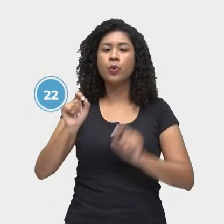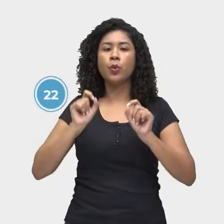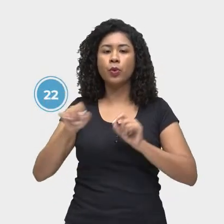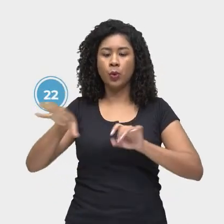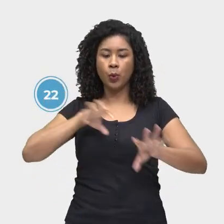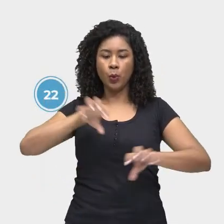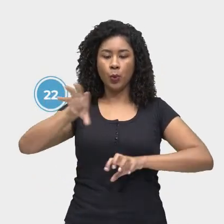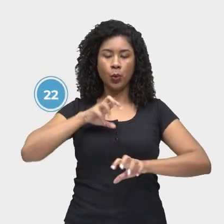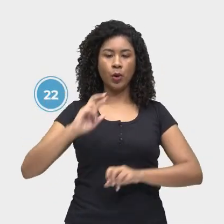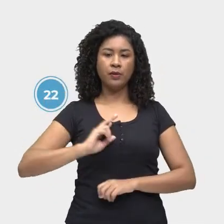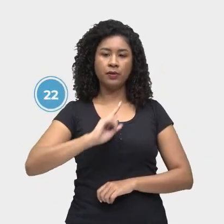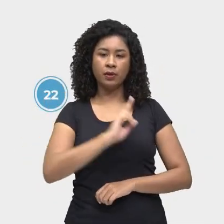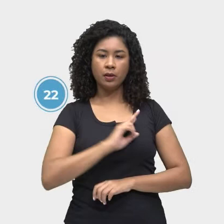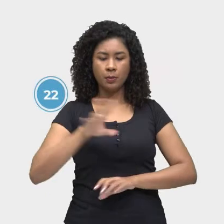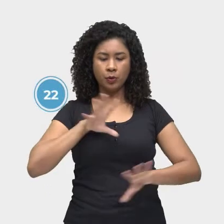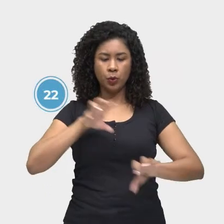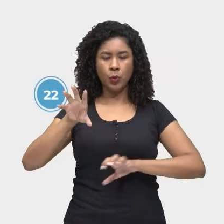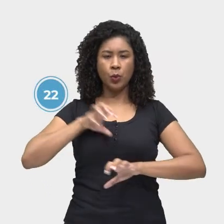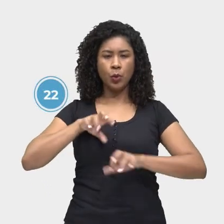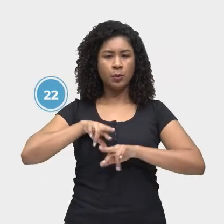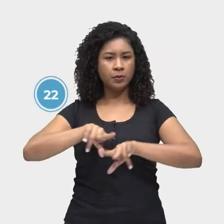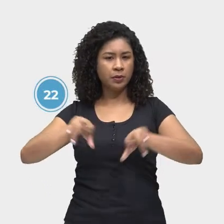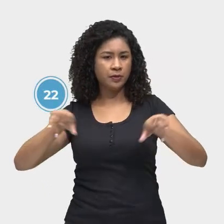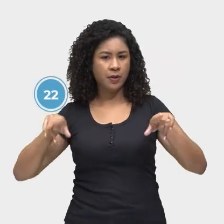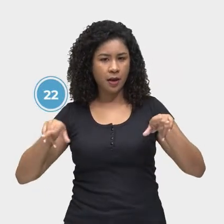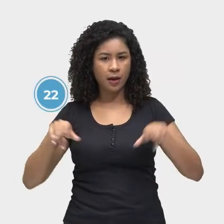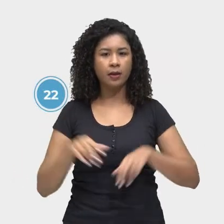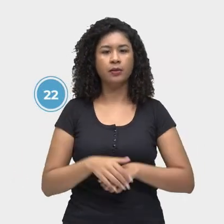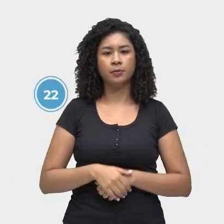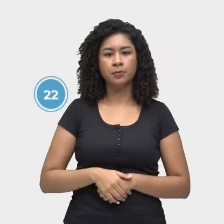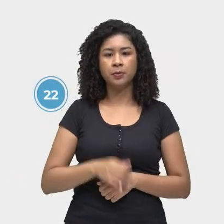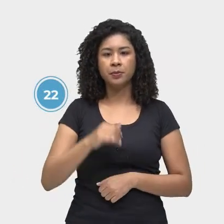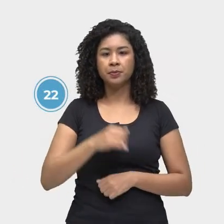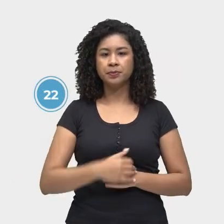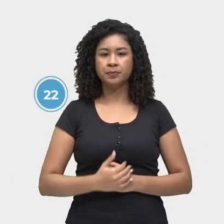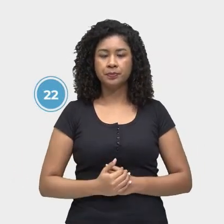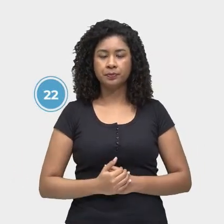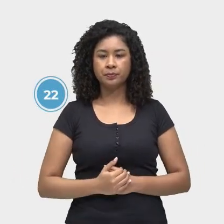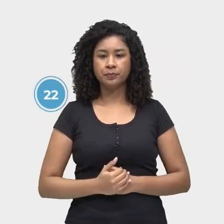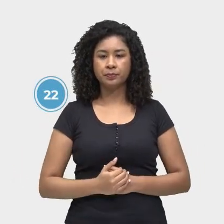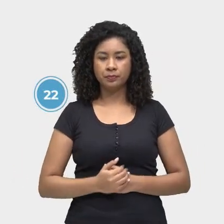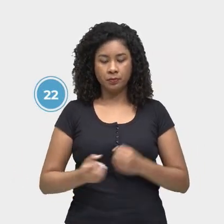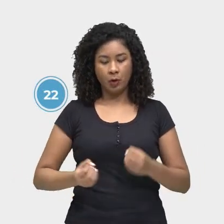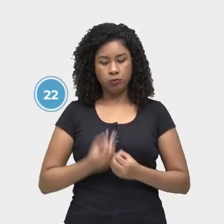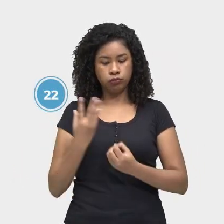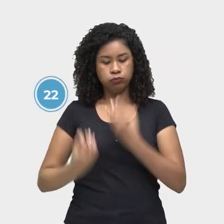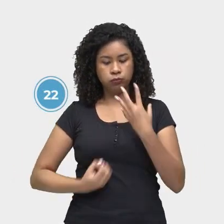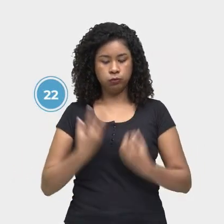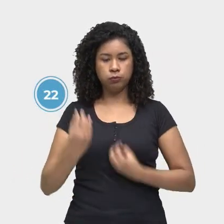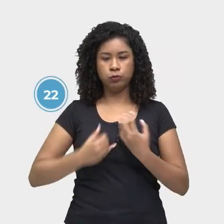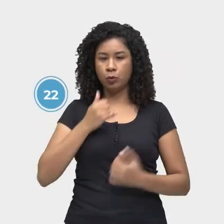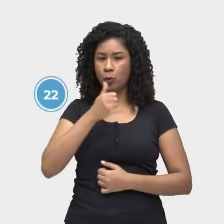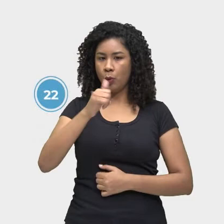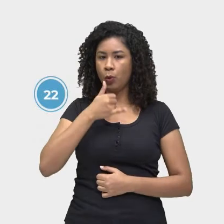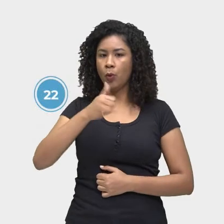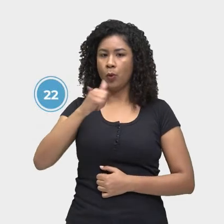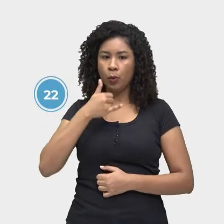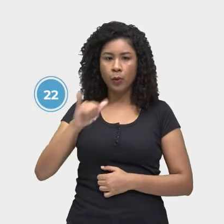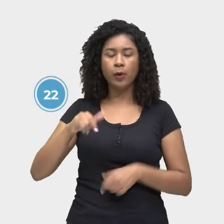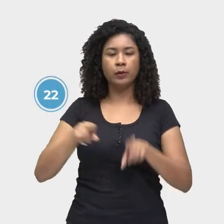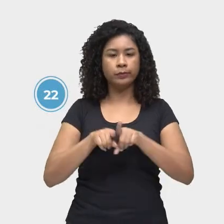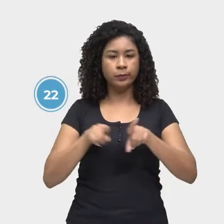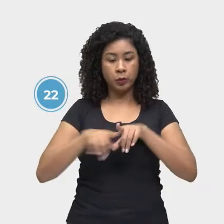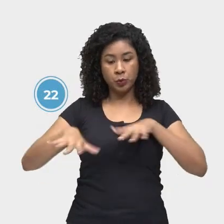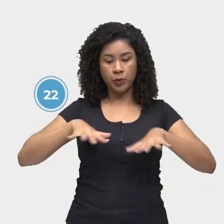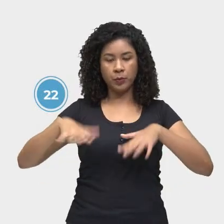nutrientes necessários às diferentes funções do organismo, como crescimento, energia para reprodução, locomoção e etc. É composto